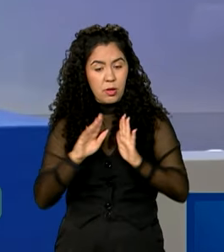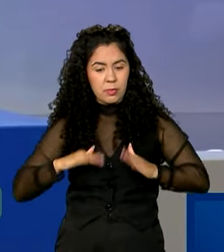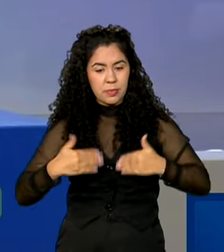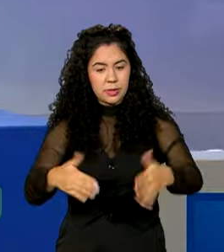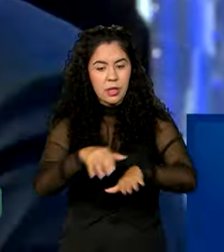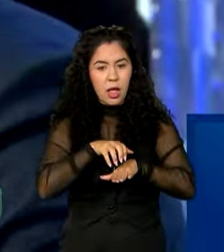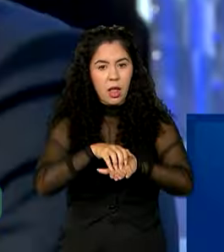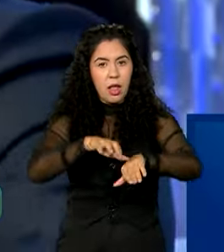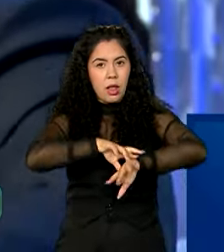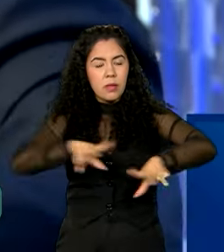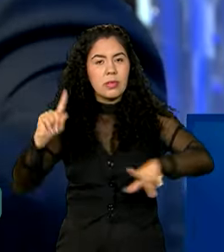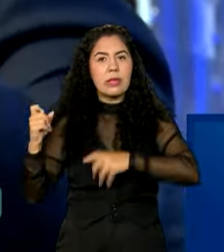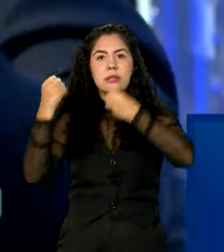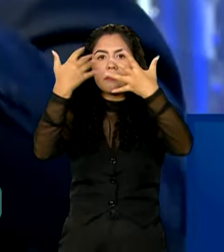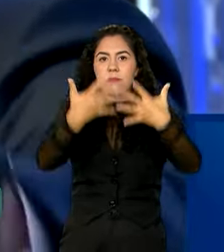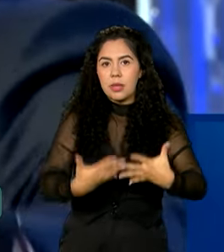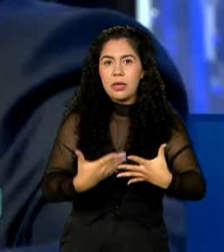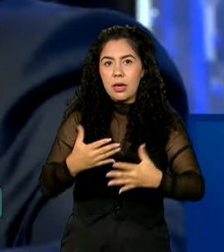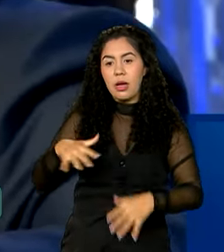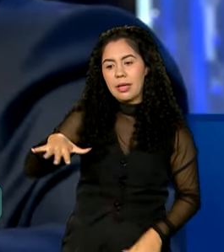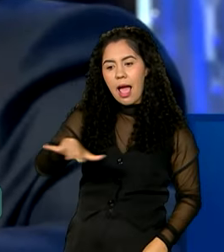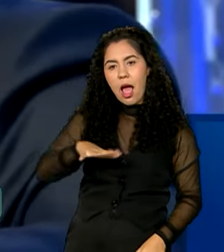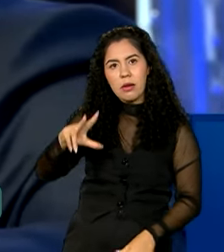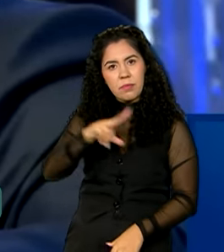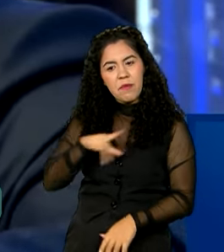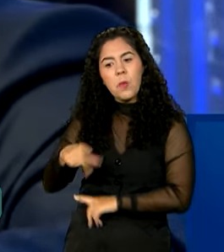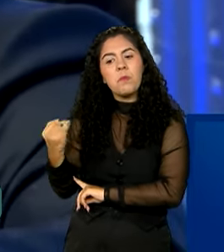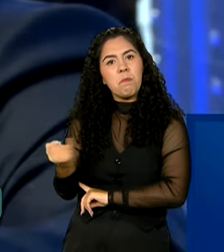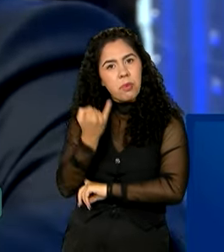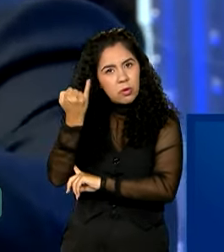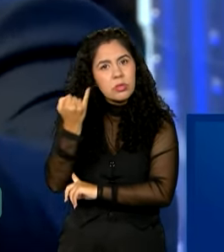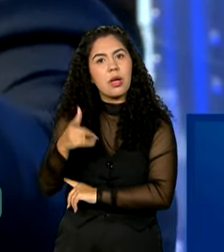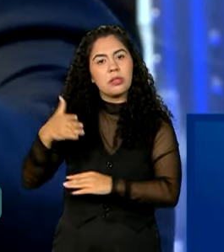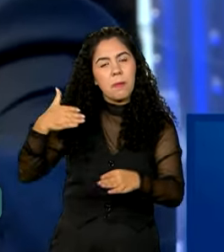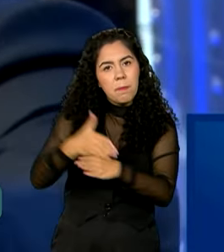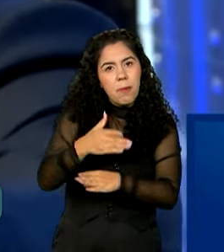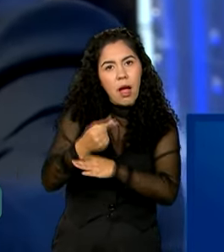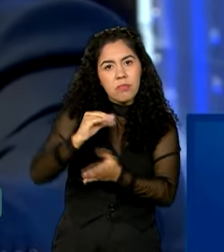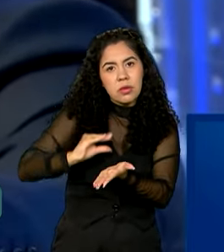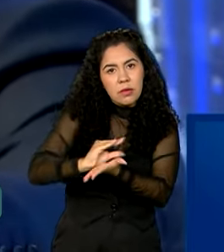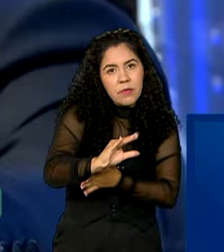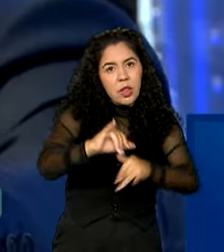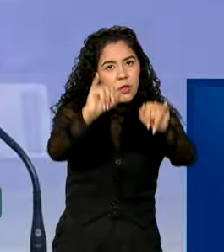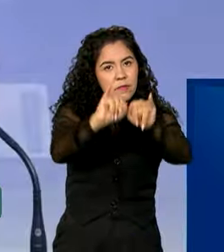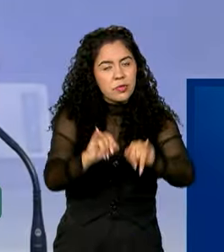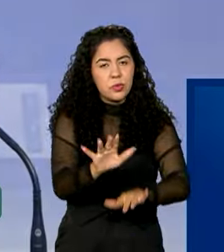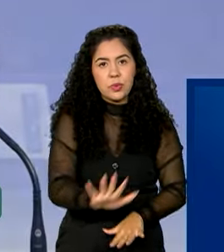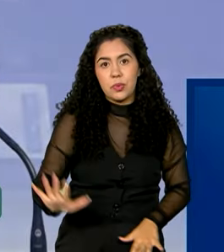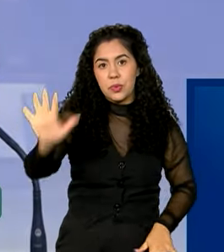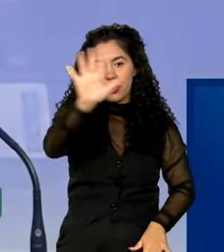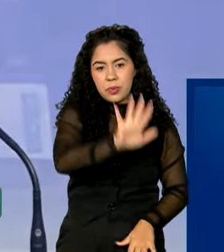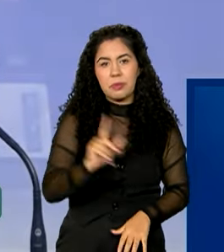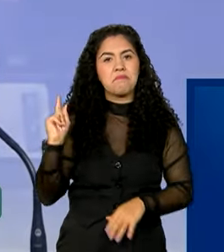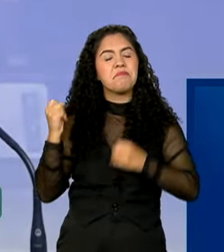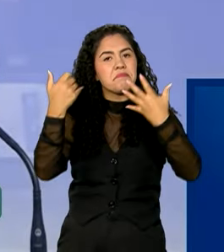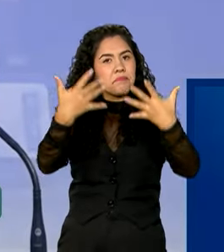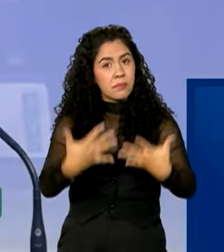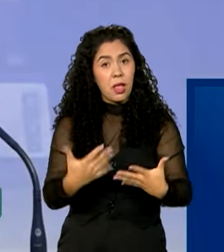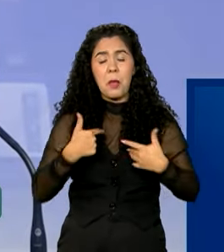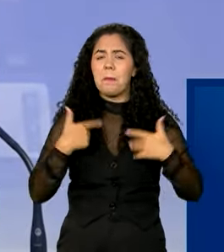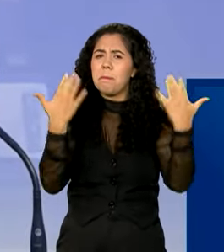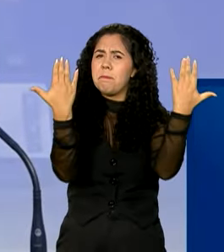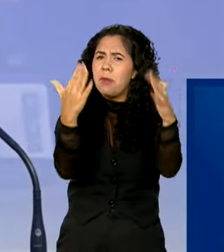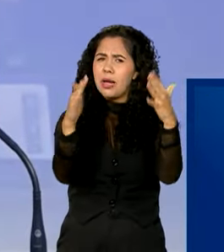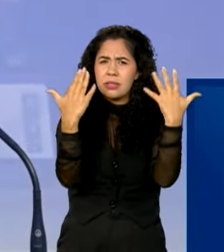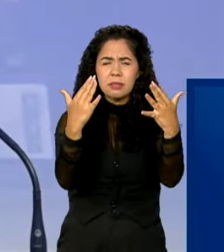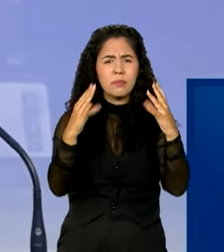a importância da participação da iniciativa privada nos investimentos em infraestrutura no Brasil. Queria parabenizar o trabalho